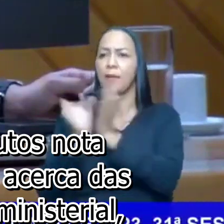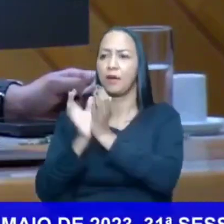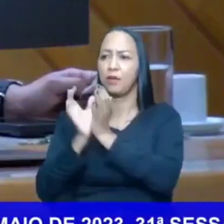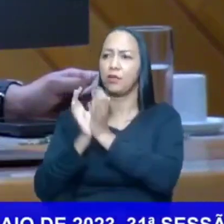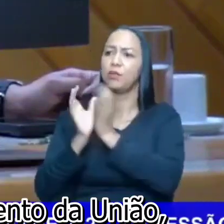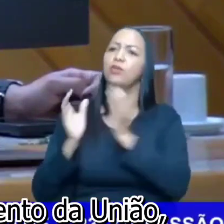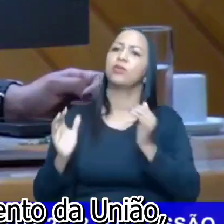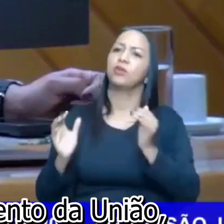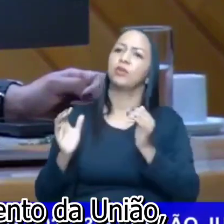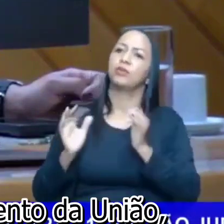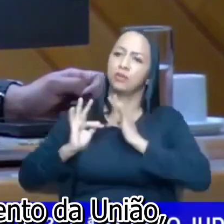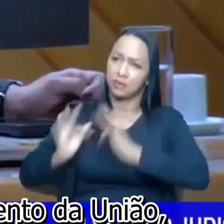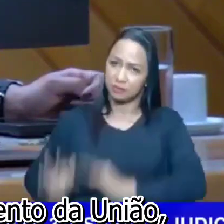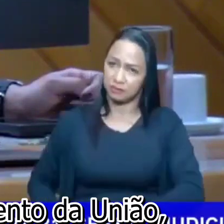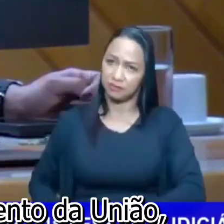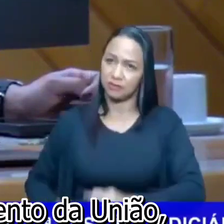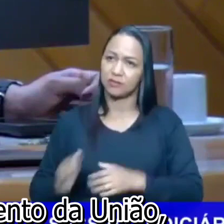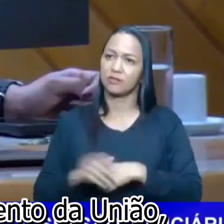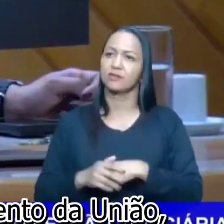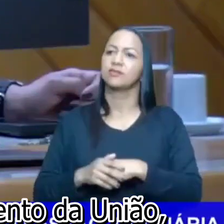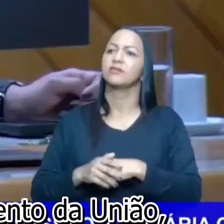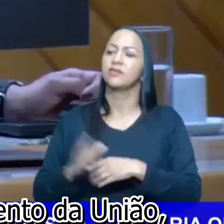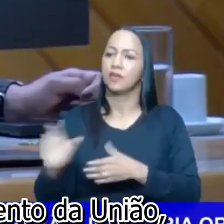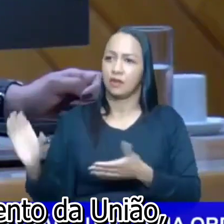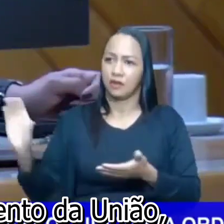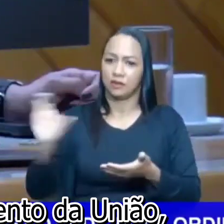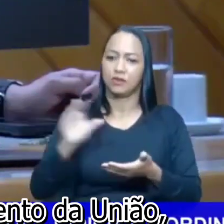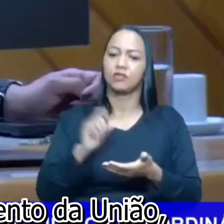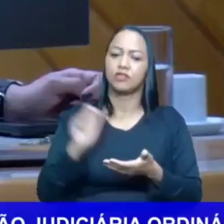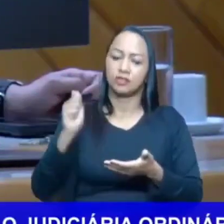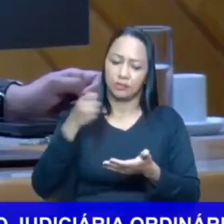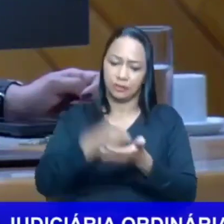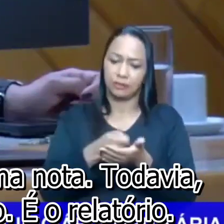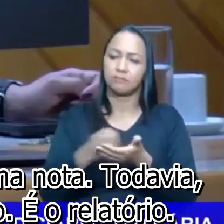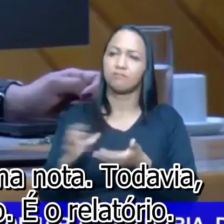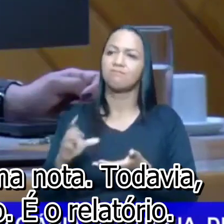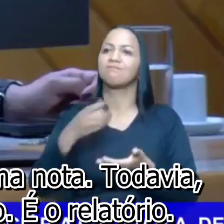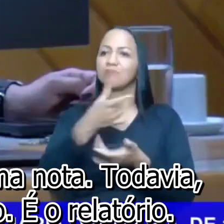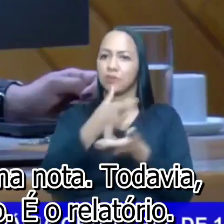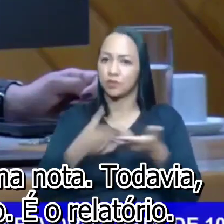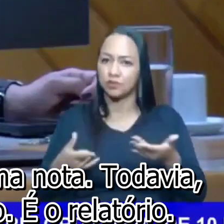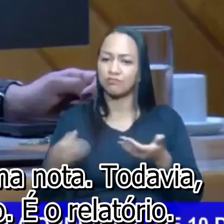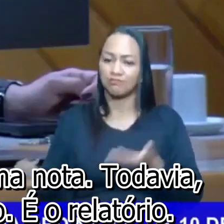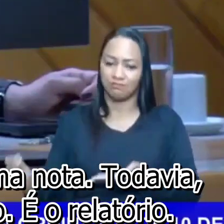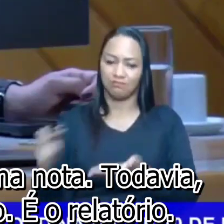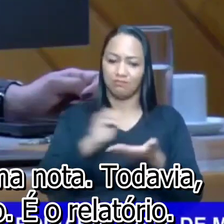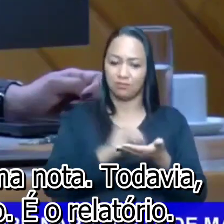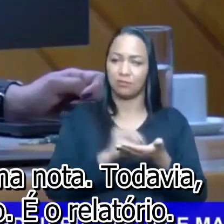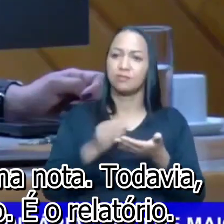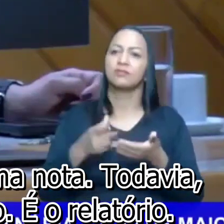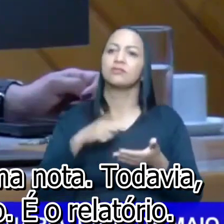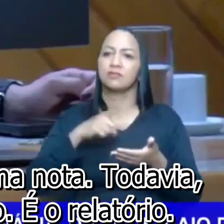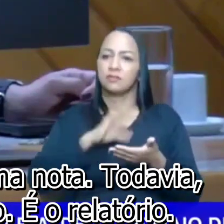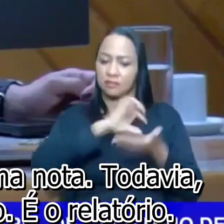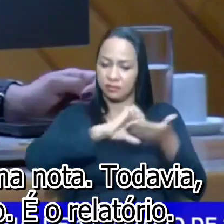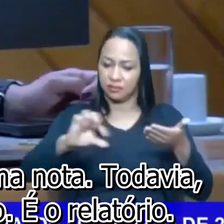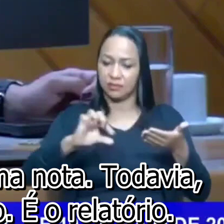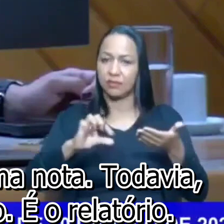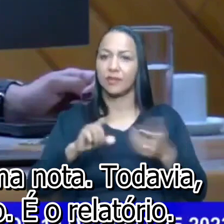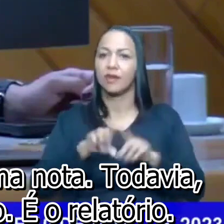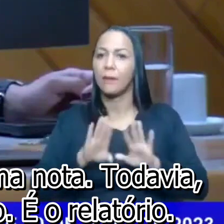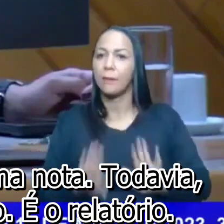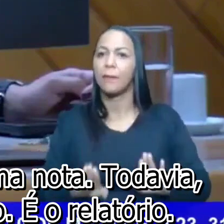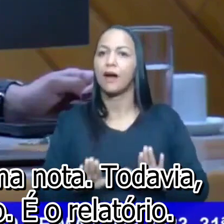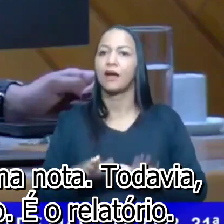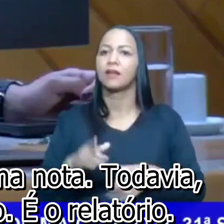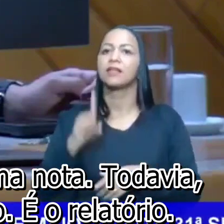e afirmou que teria apresentado guias de recolhimento da União relativas à devolução de alguns valores especificados na nota. Todavia,